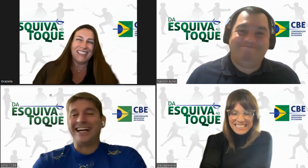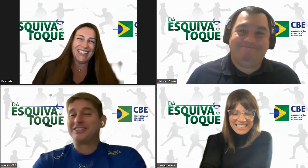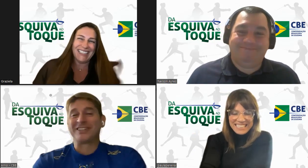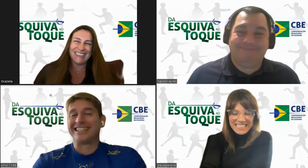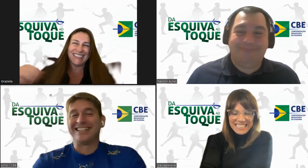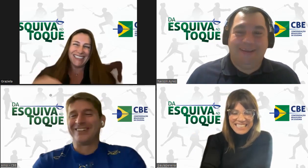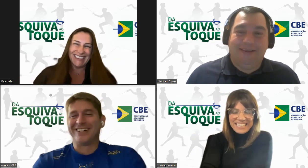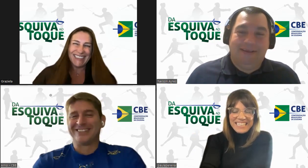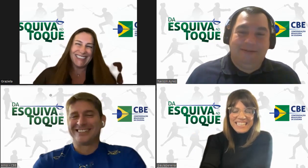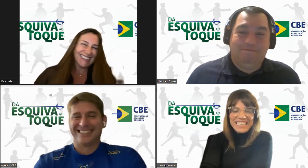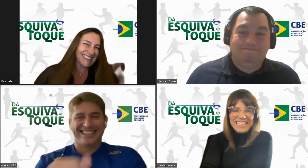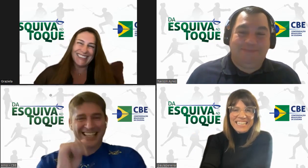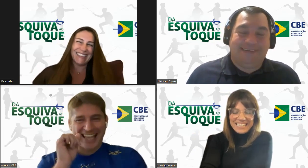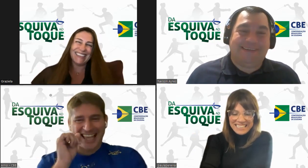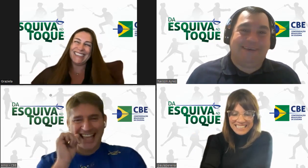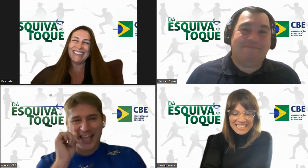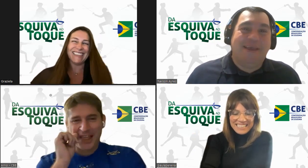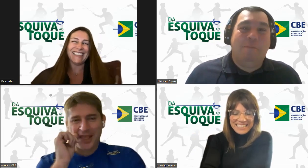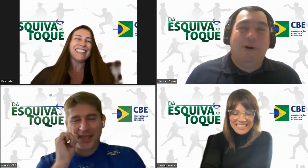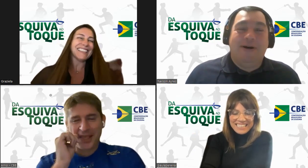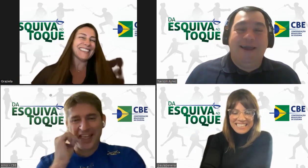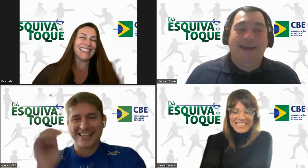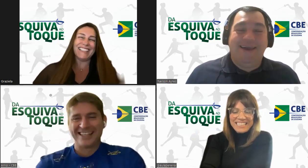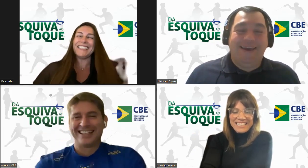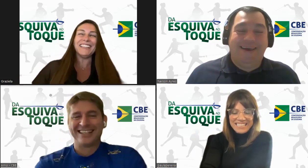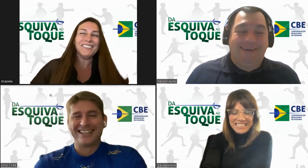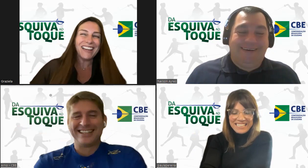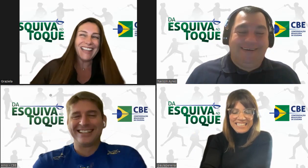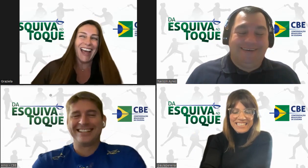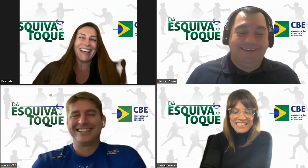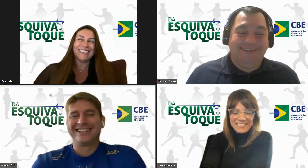acho que não Nelson bom